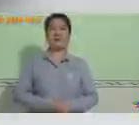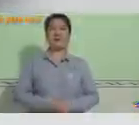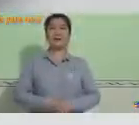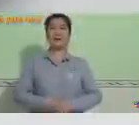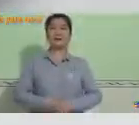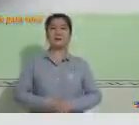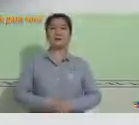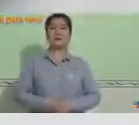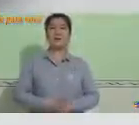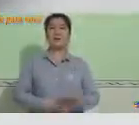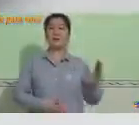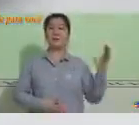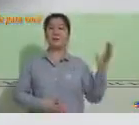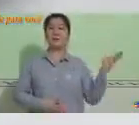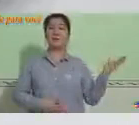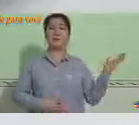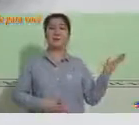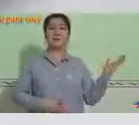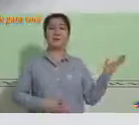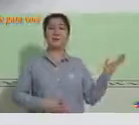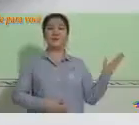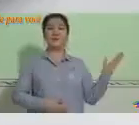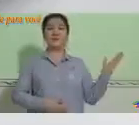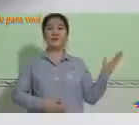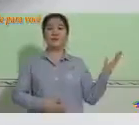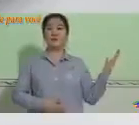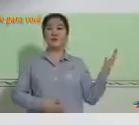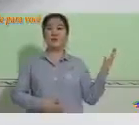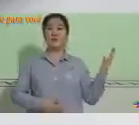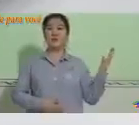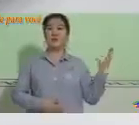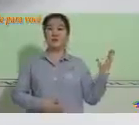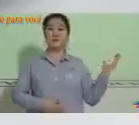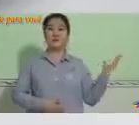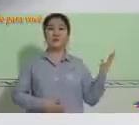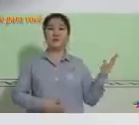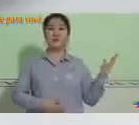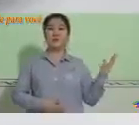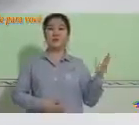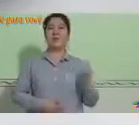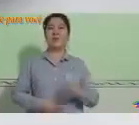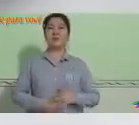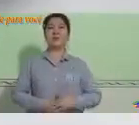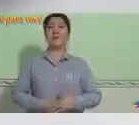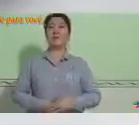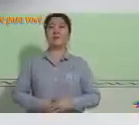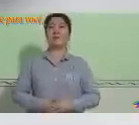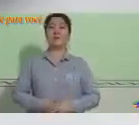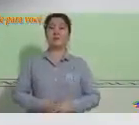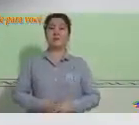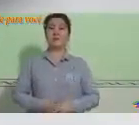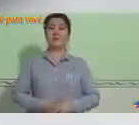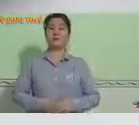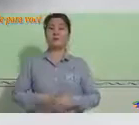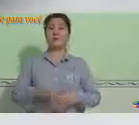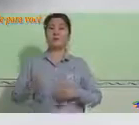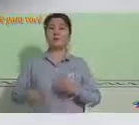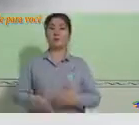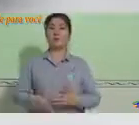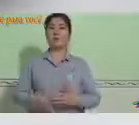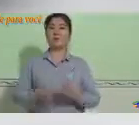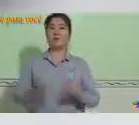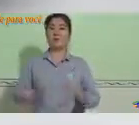As versões Oil Free e Non Comedogênico são excelentes opções para quem tem a pele oleosa ou lipídica,